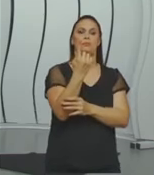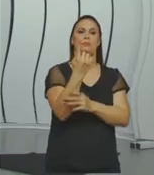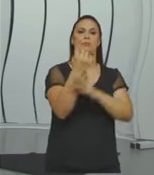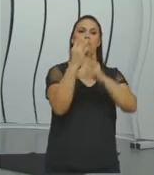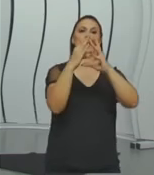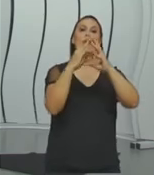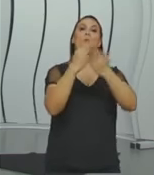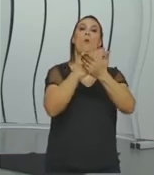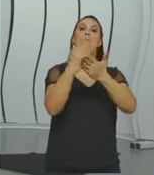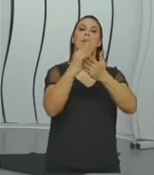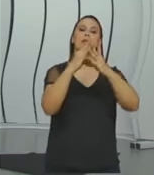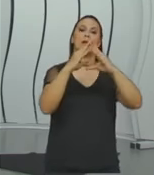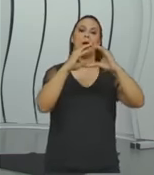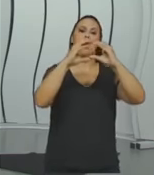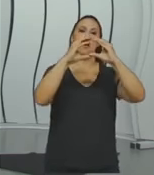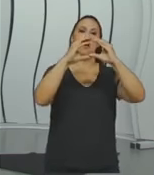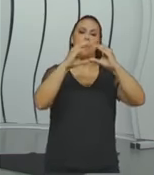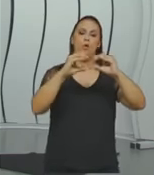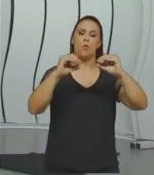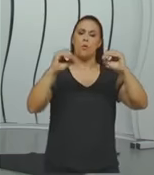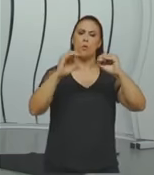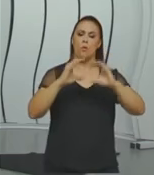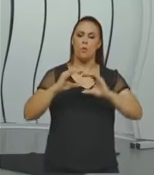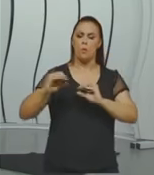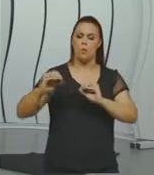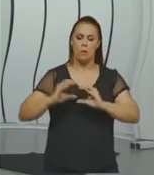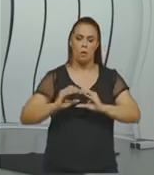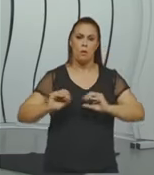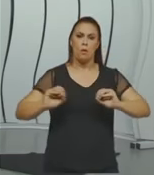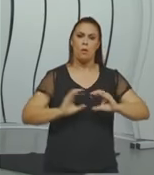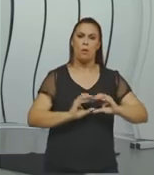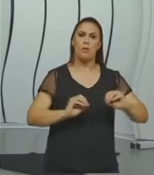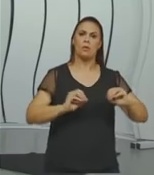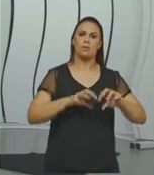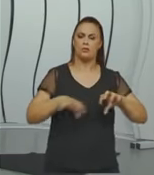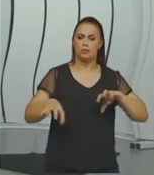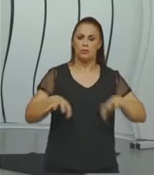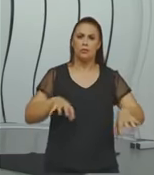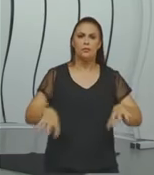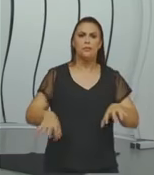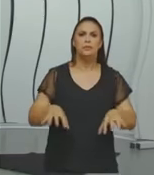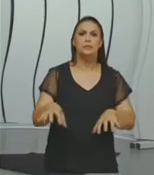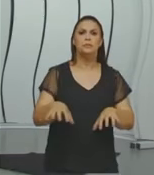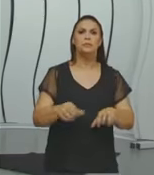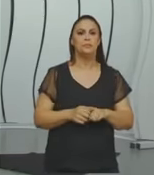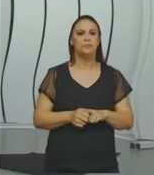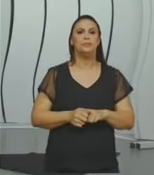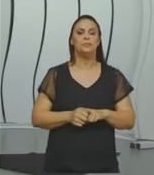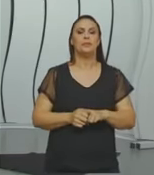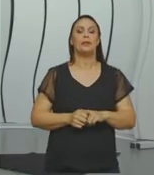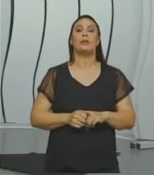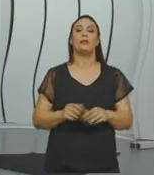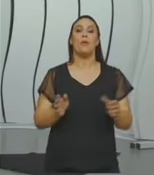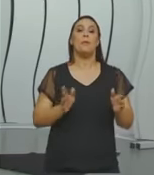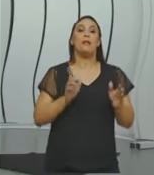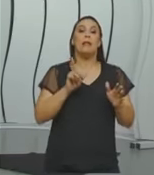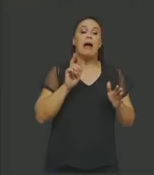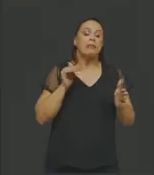desse embrião, desse indivíduo formado. Como assim? Primeira fase que nós temos, nós chamamos